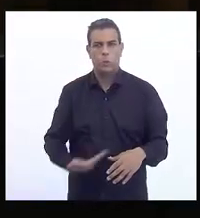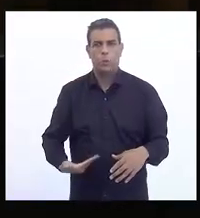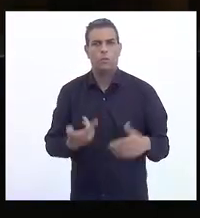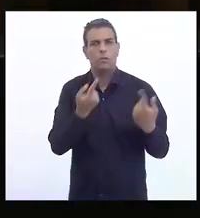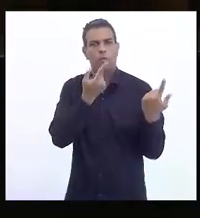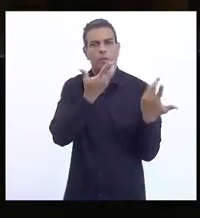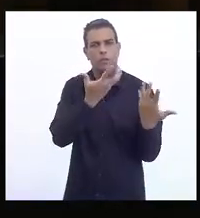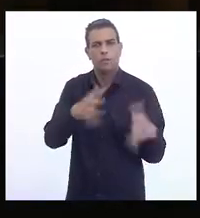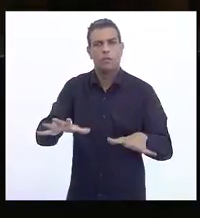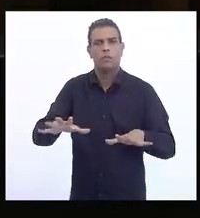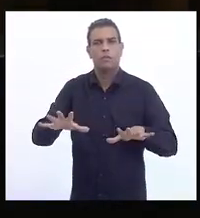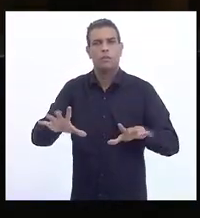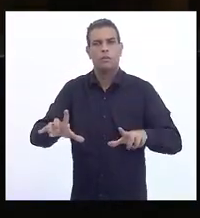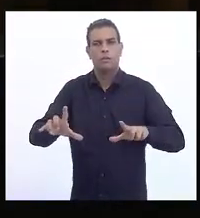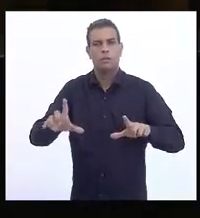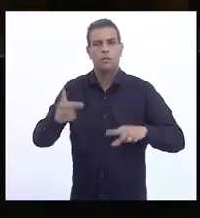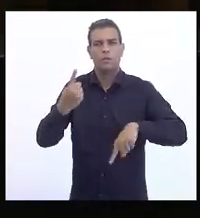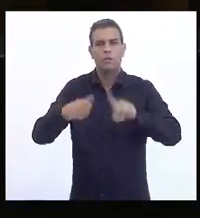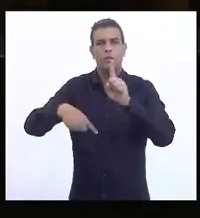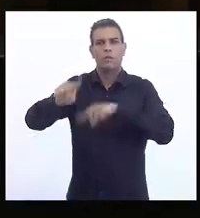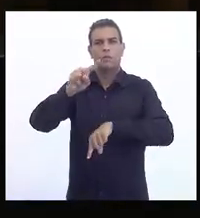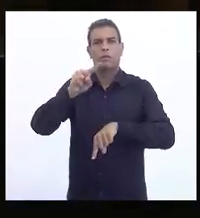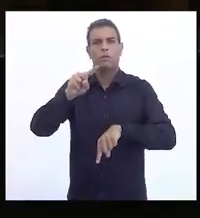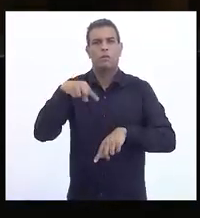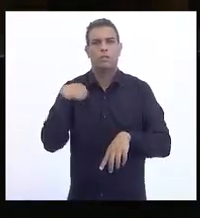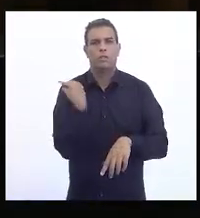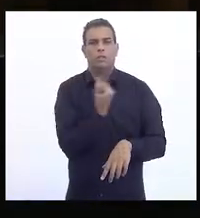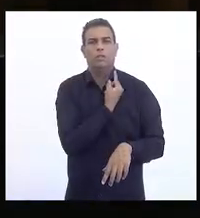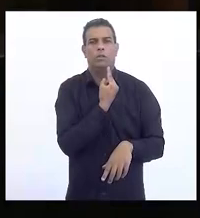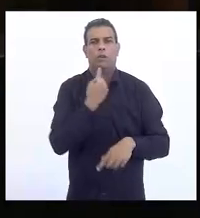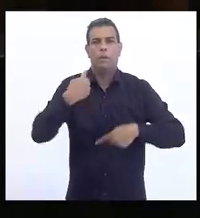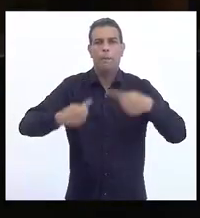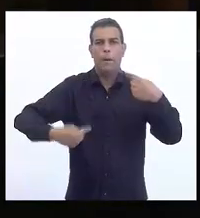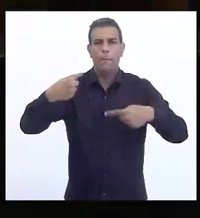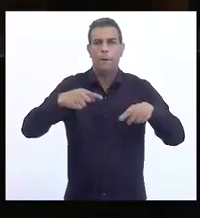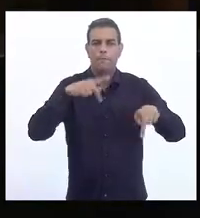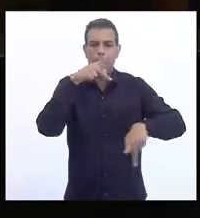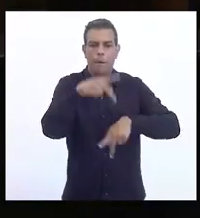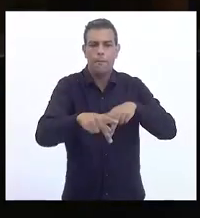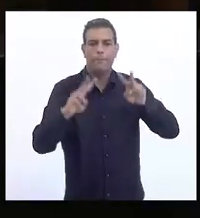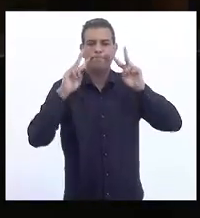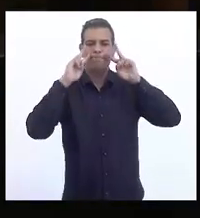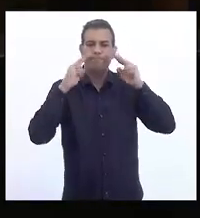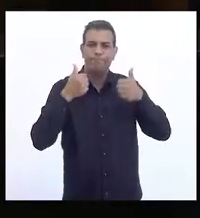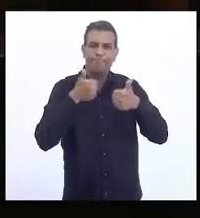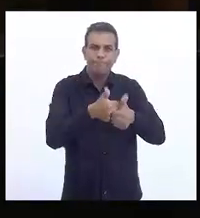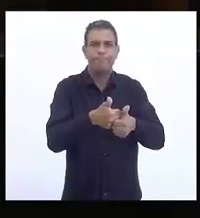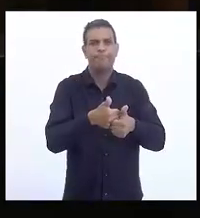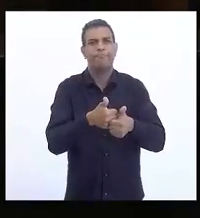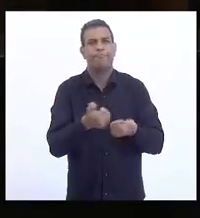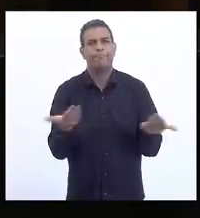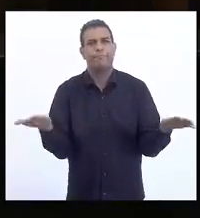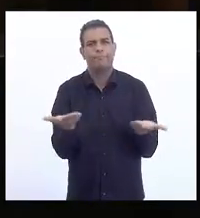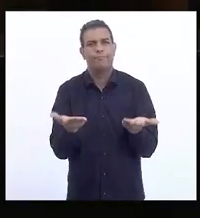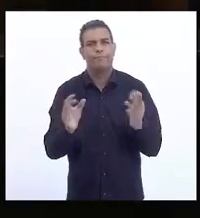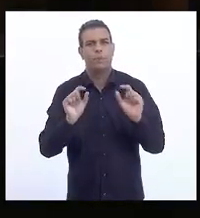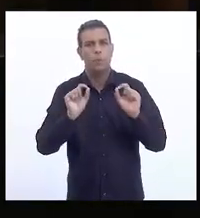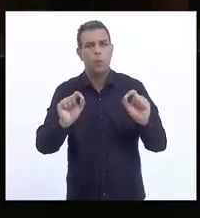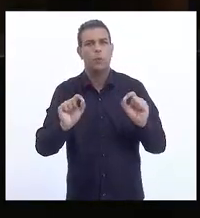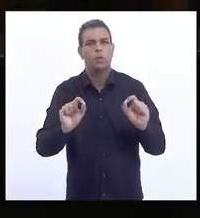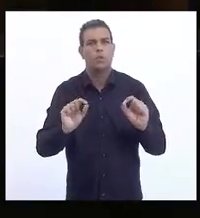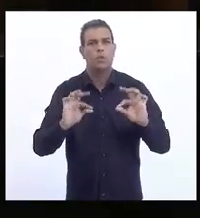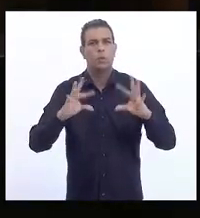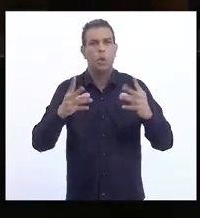negando a possibilidade de recuperação real da nossa população. Então, eu sigo aqui irmanada com todos